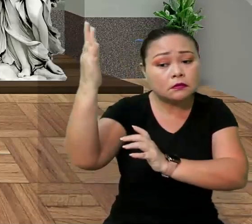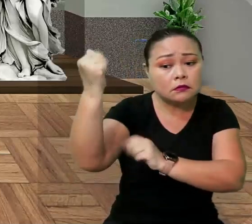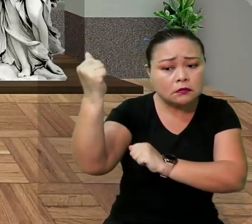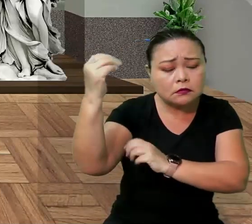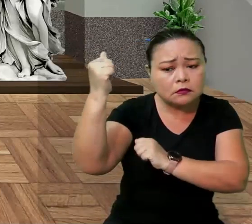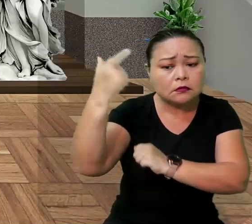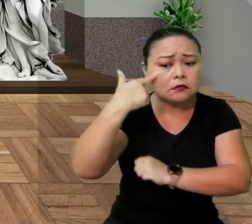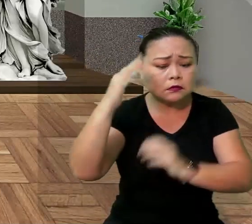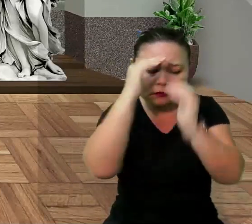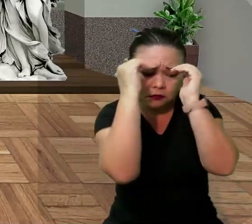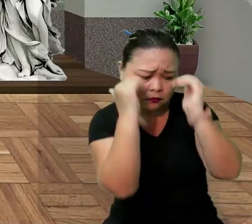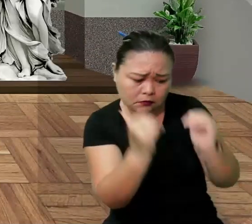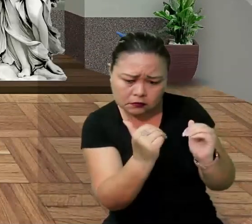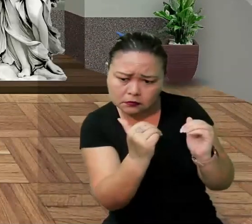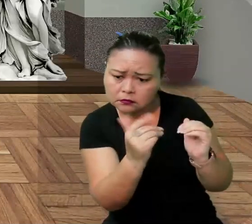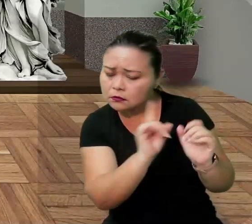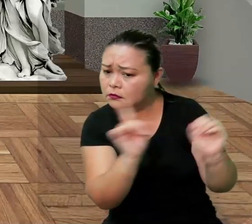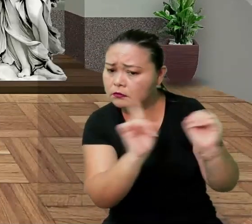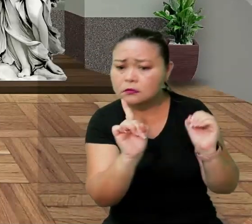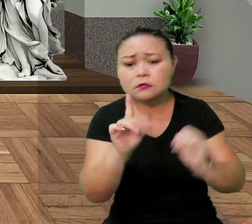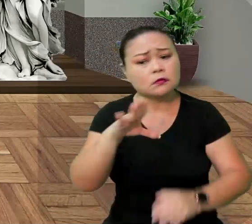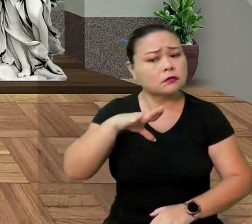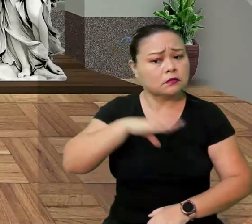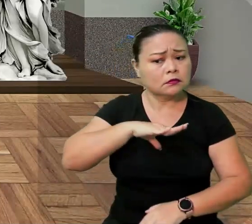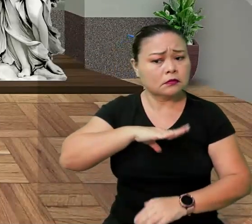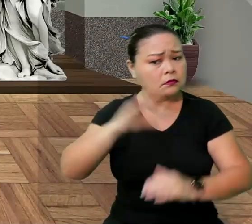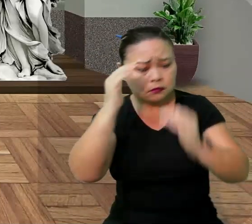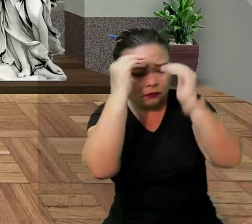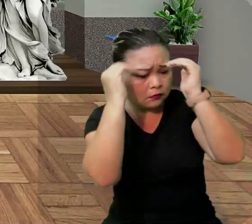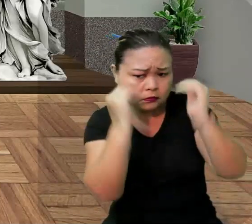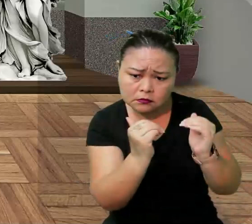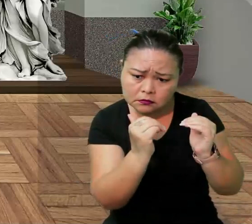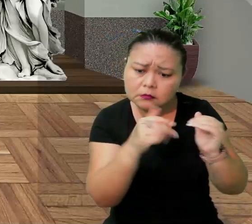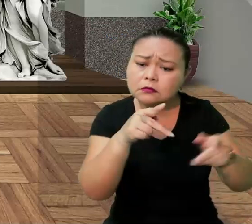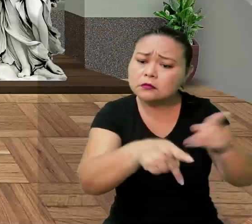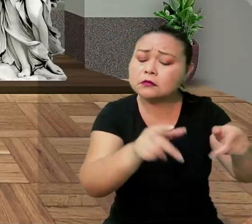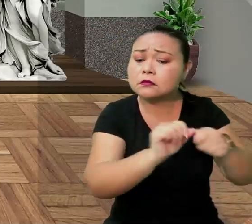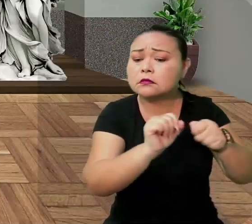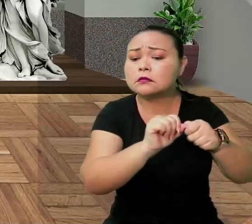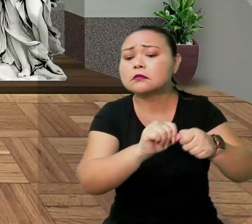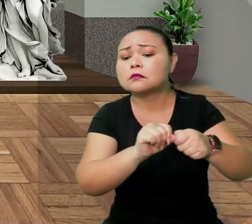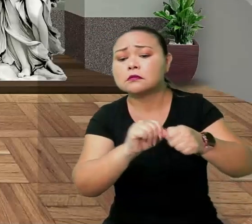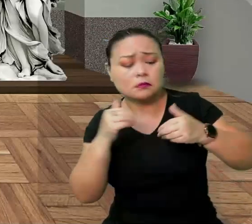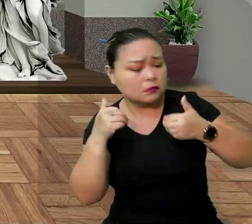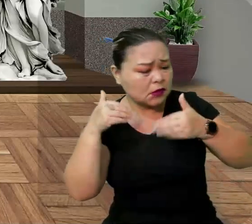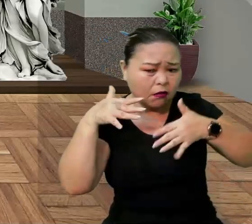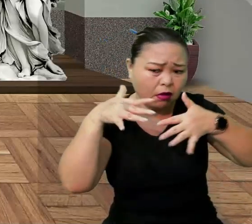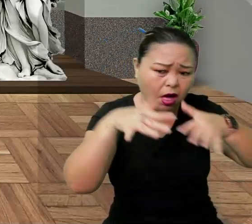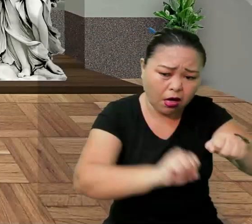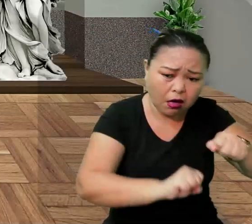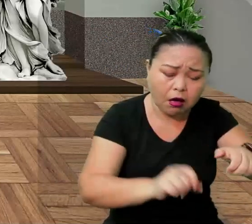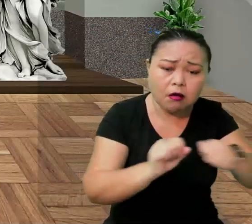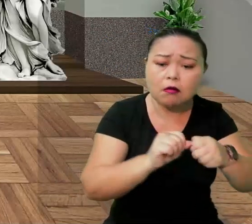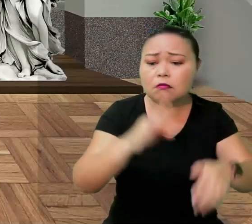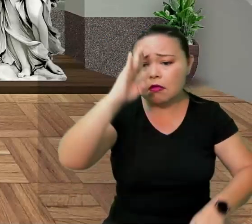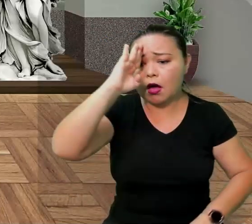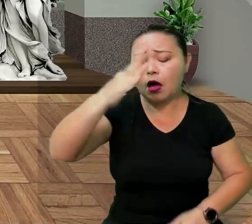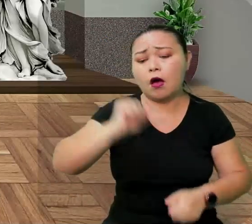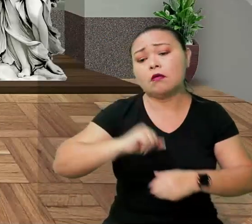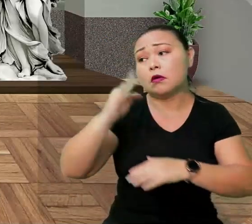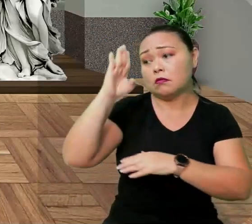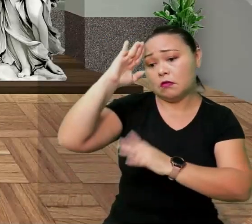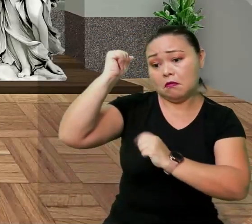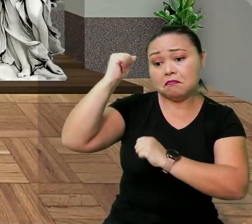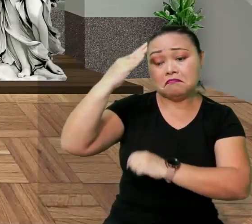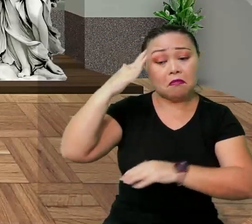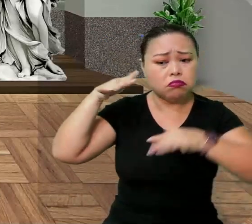não respeitaram nem os espanhóis e nem os portugueses. Simplesmente foram para cima. Principalmente os